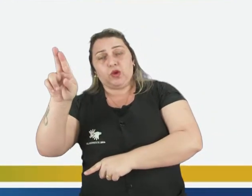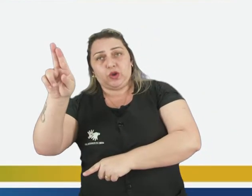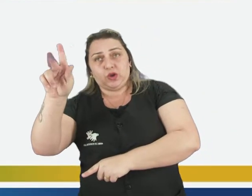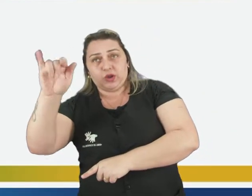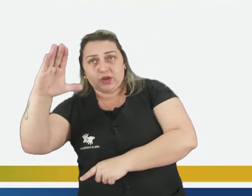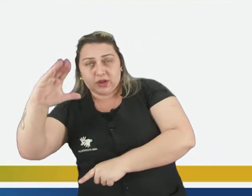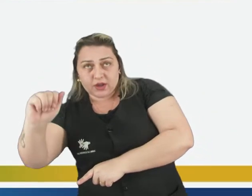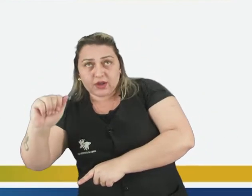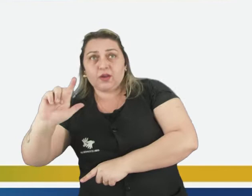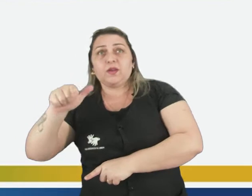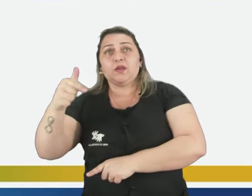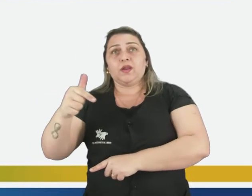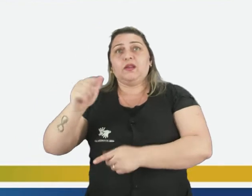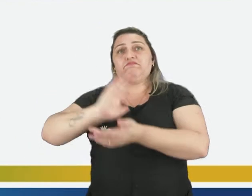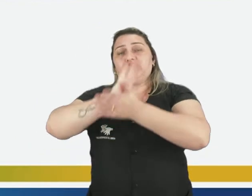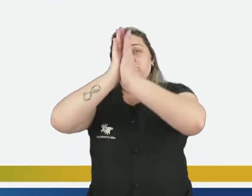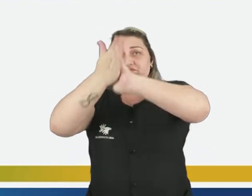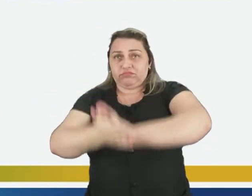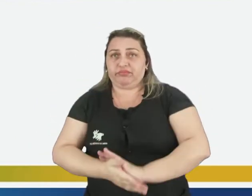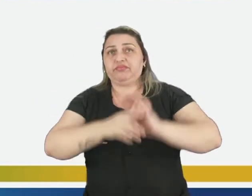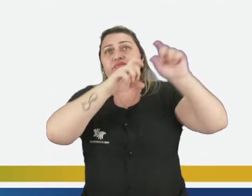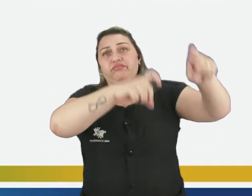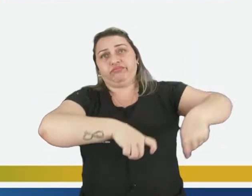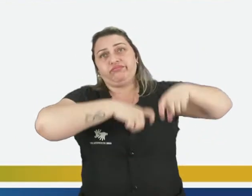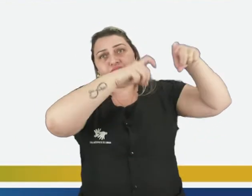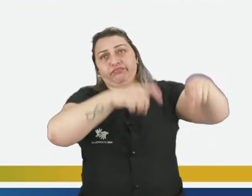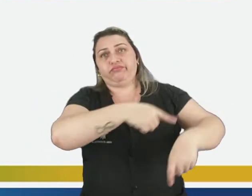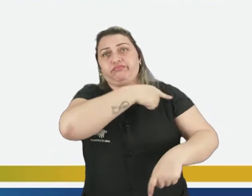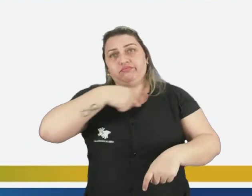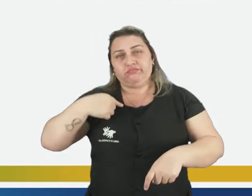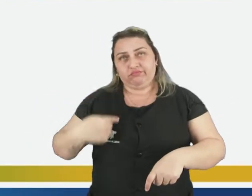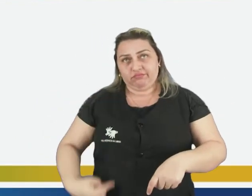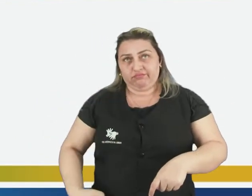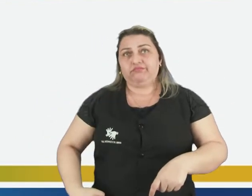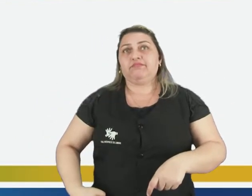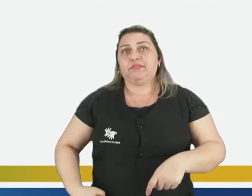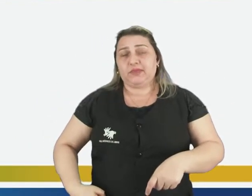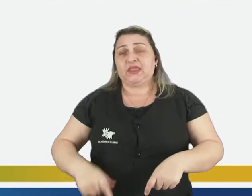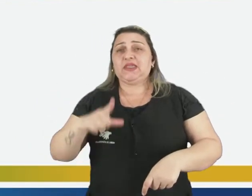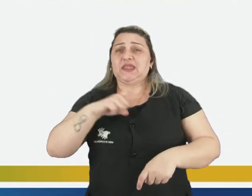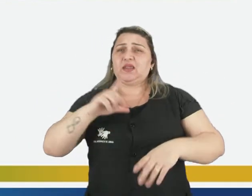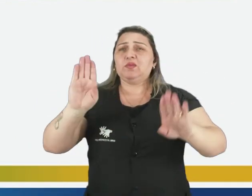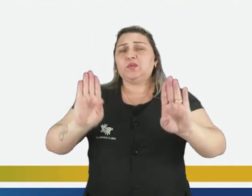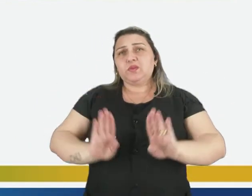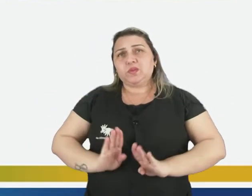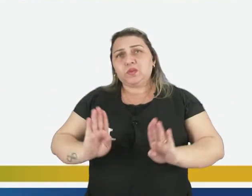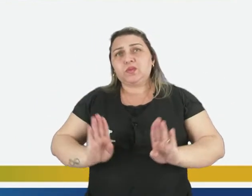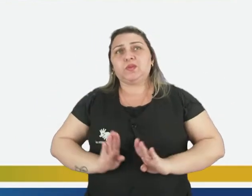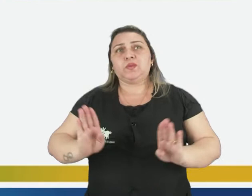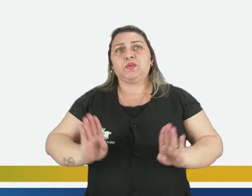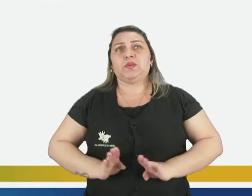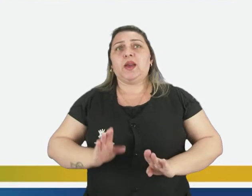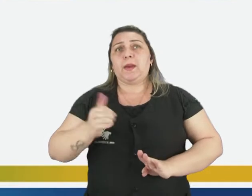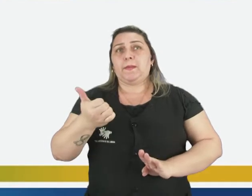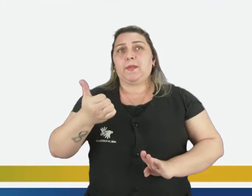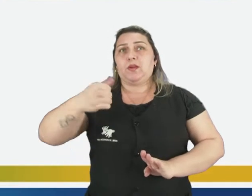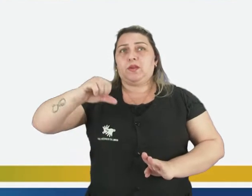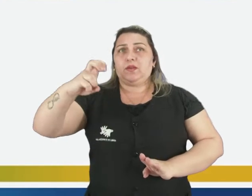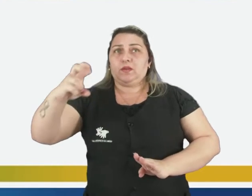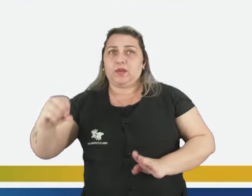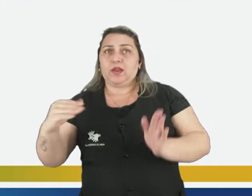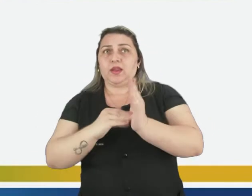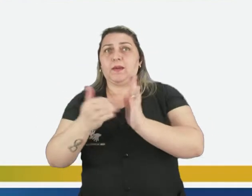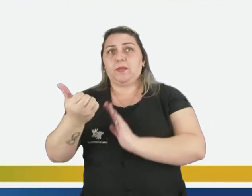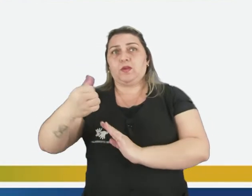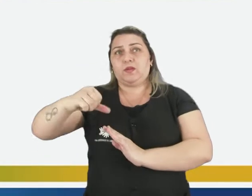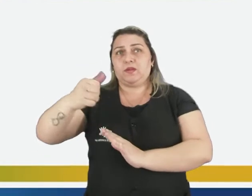ponto foi um fracasso na agricultura chinesa. Em função desse fracasso, houve grande fome que entre 1959